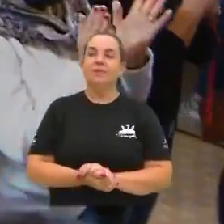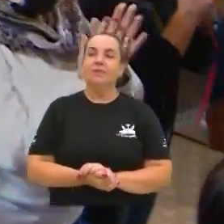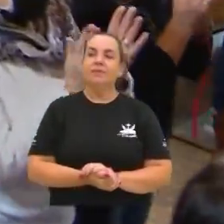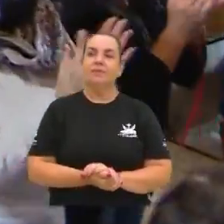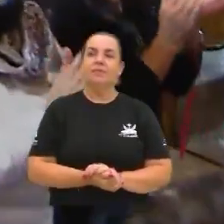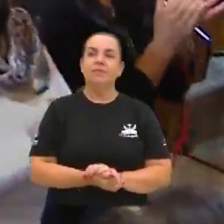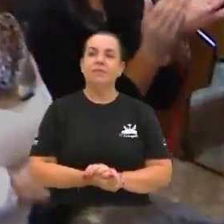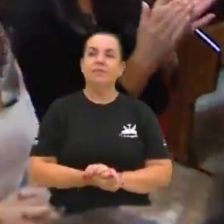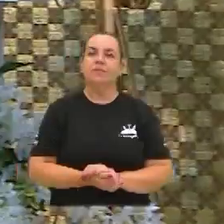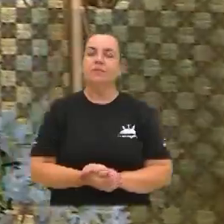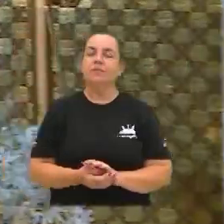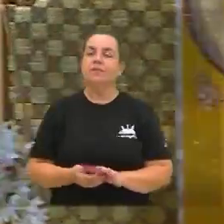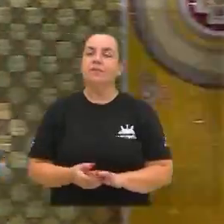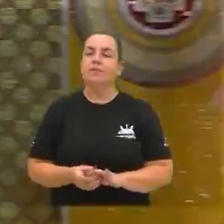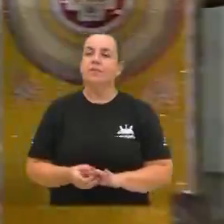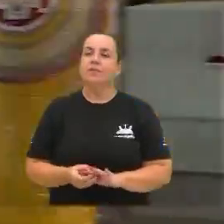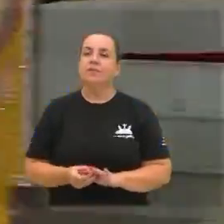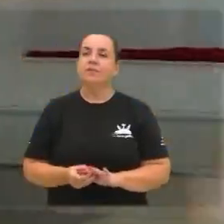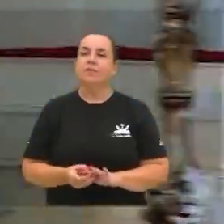Enquanto sentam,